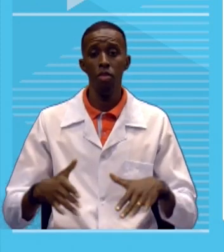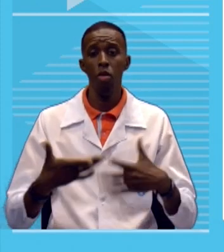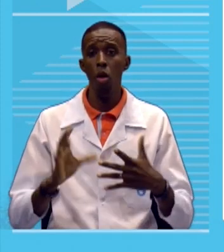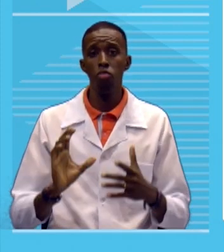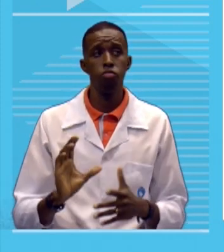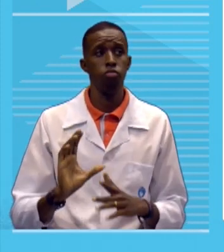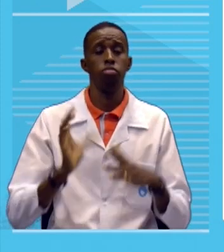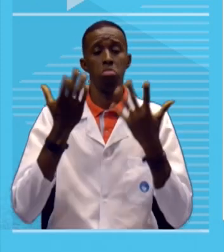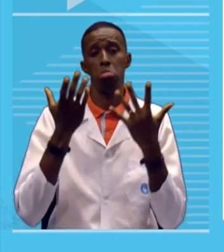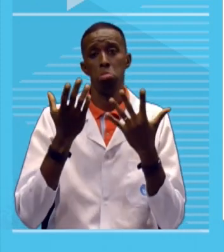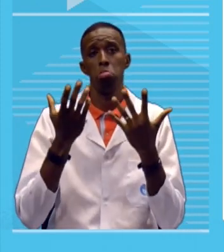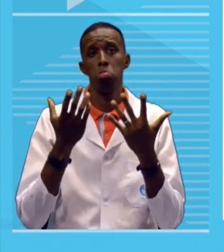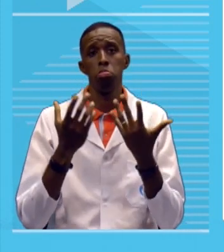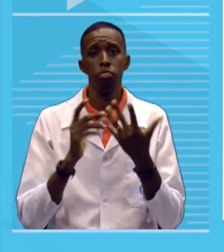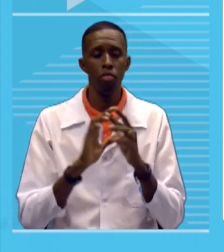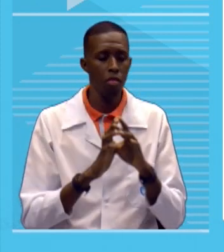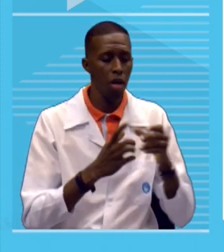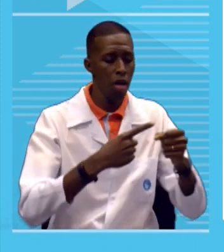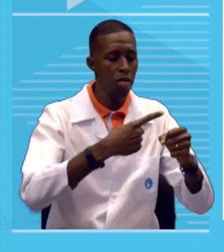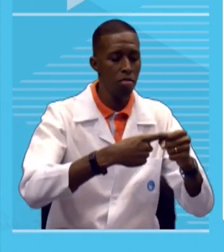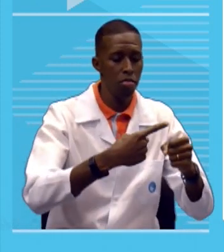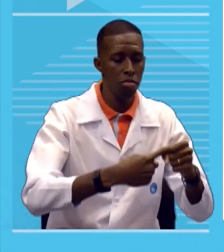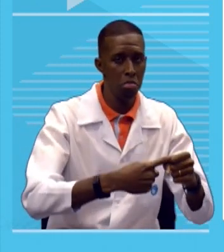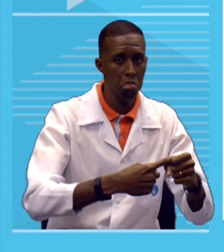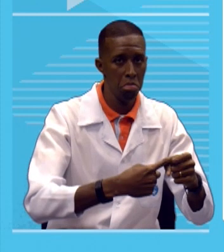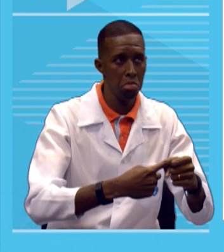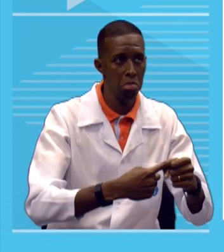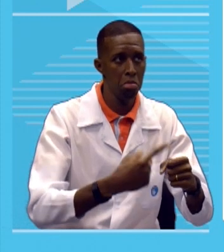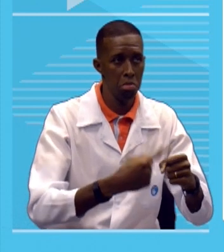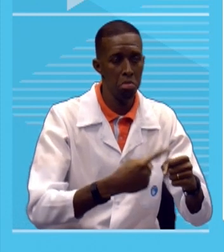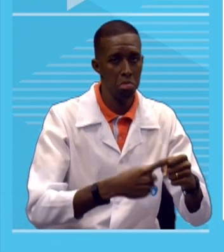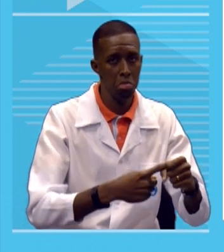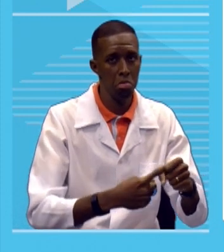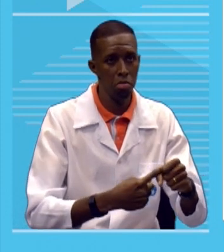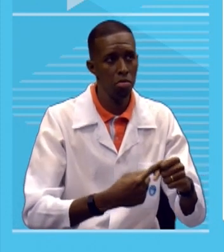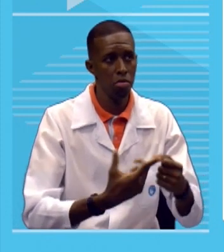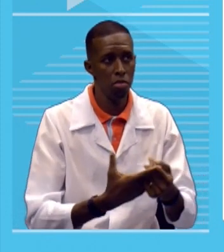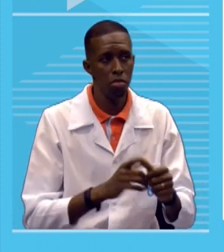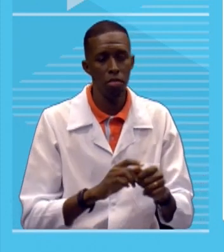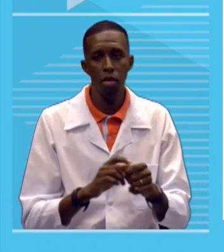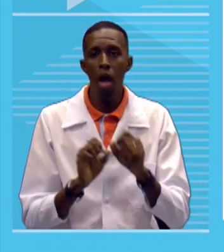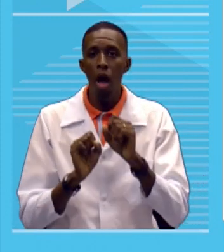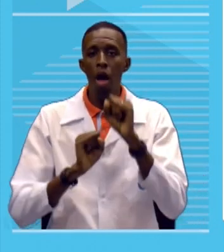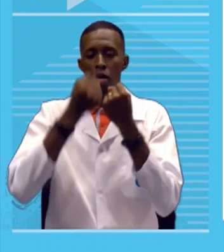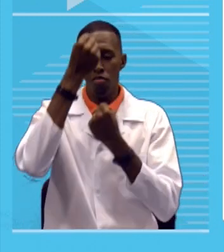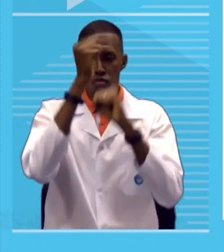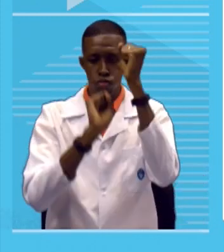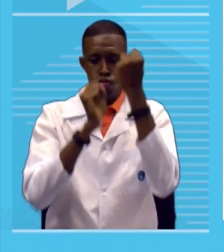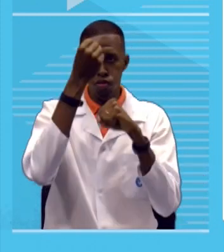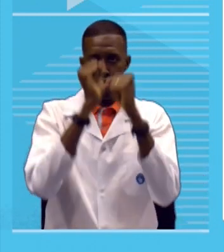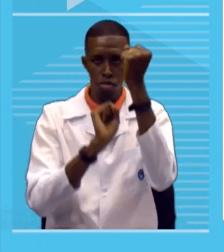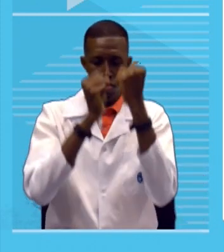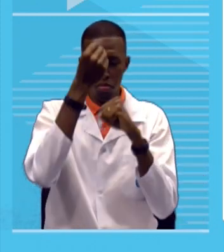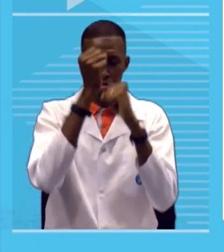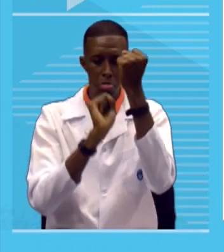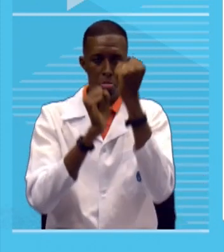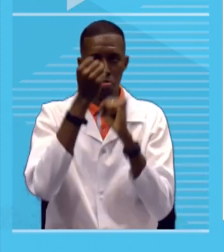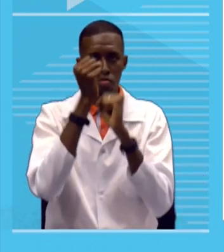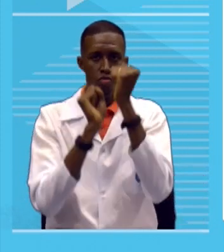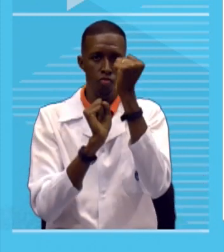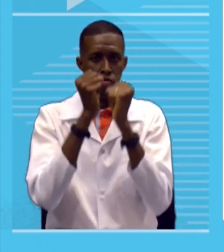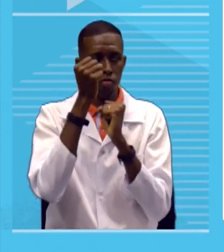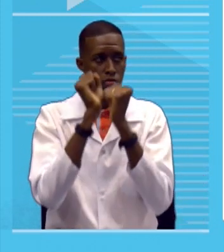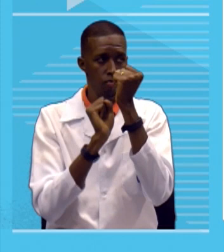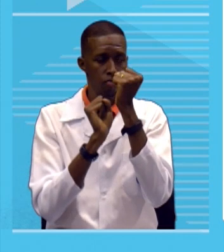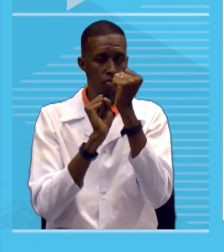gente tem o setor secundário, que é a indústria, muito responsável por essa urbanização.